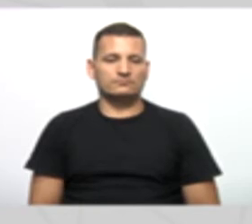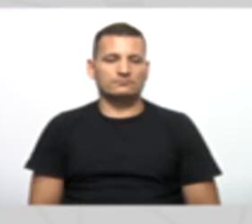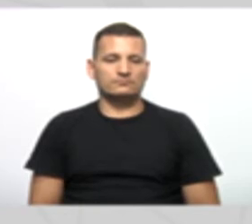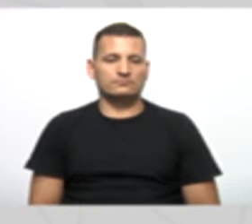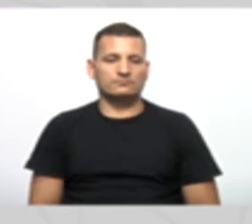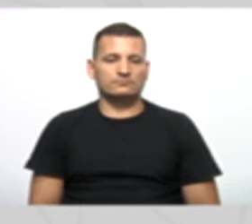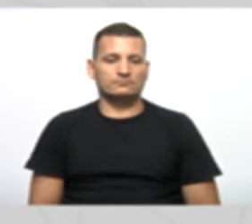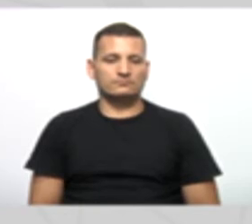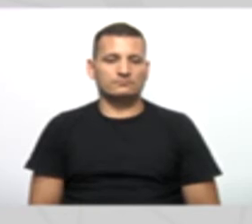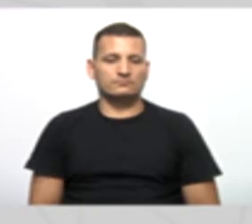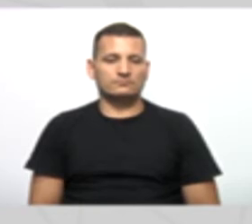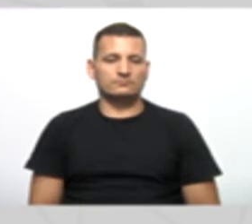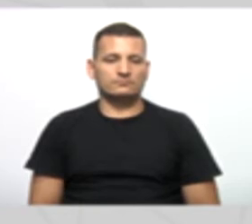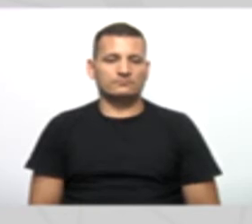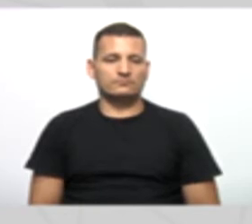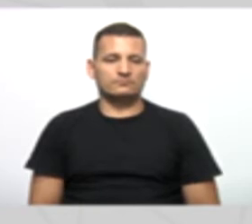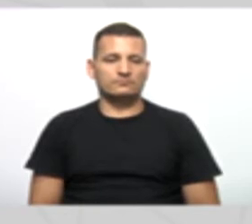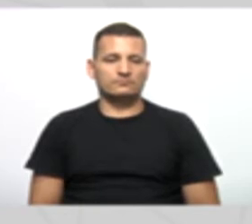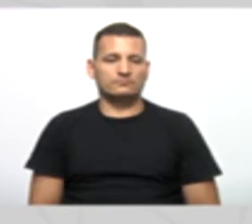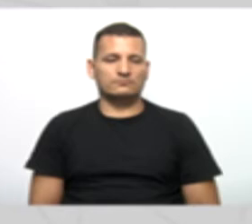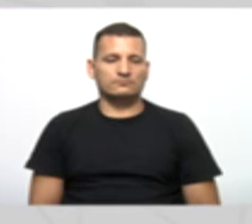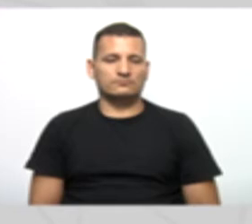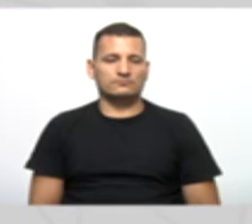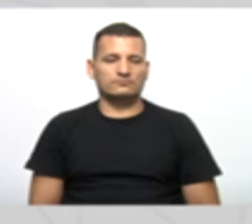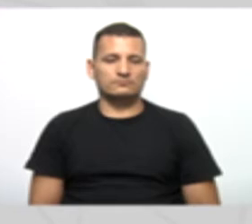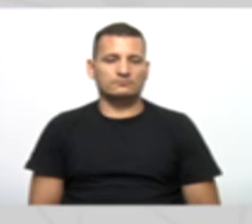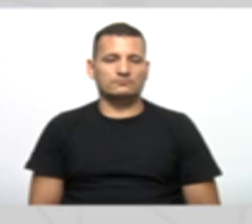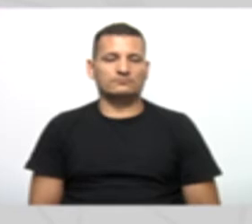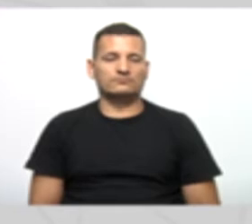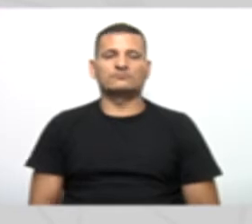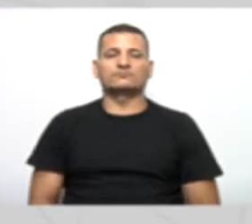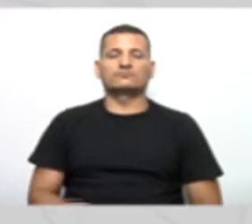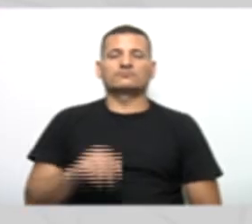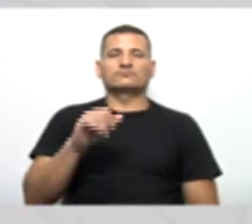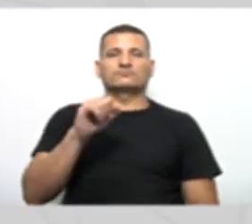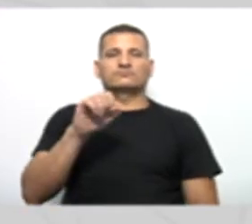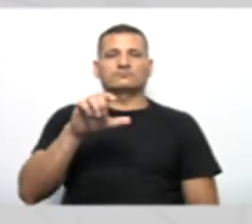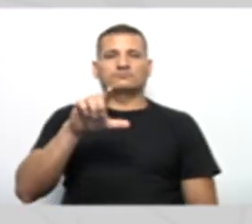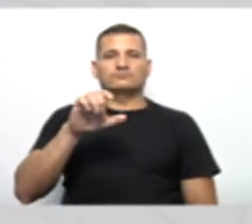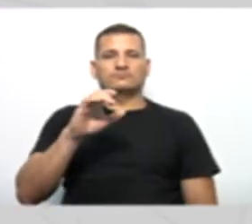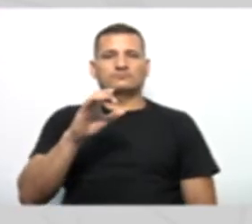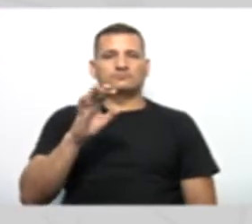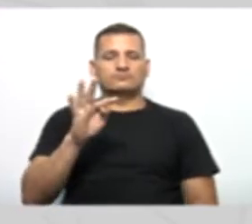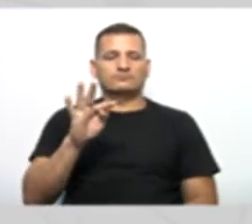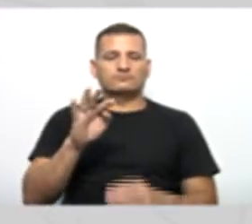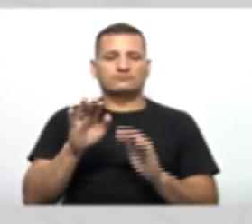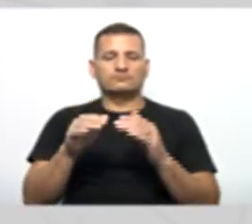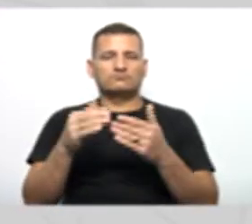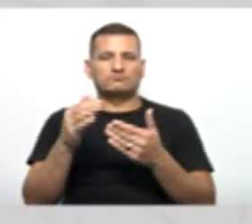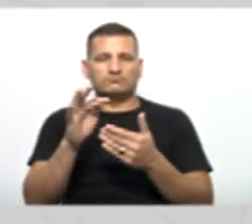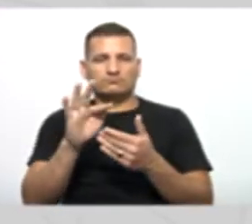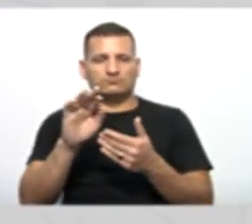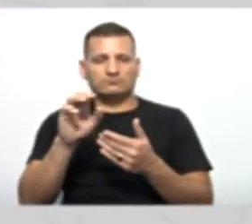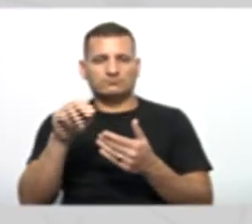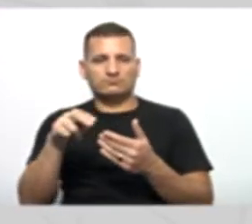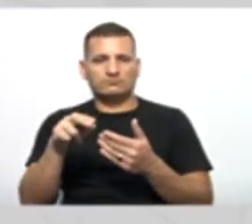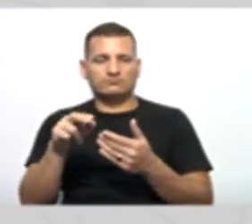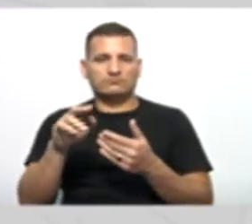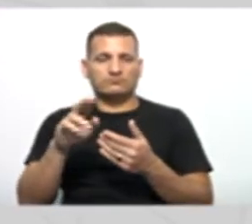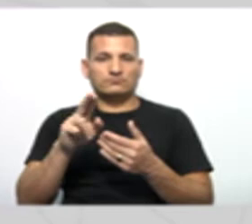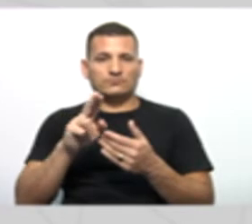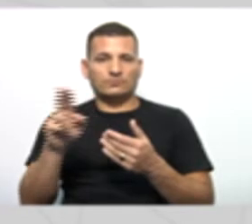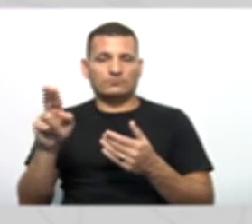consultar, select asterisco from o nome da tabela. Nós temos aqui cliente, telefone e carro.